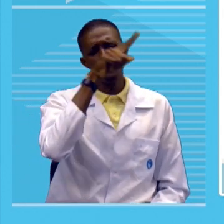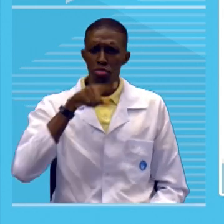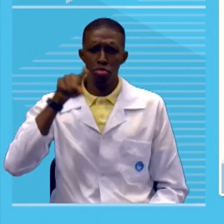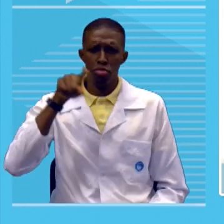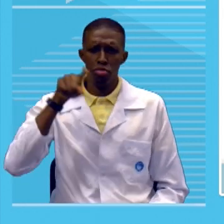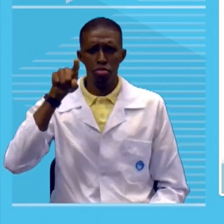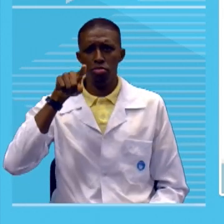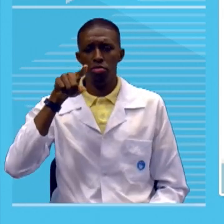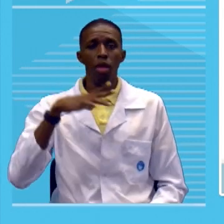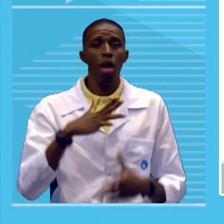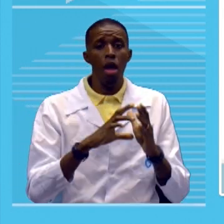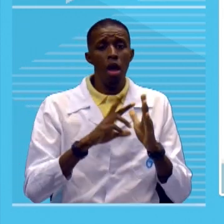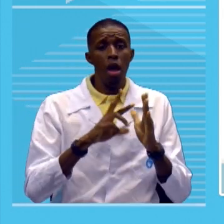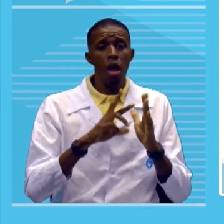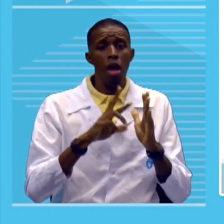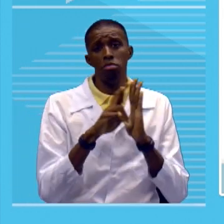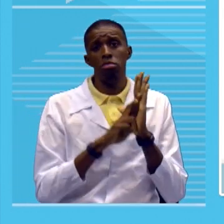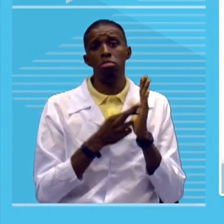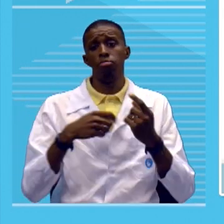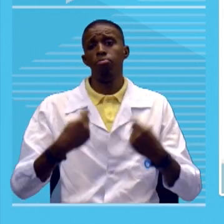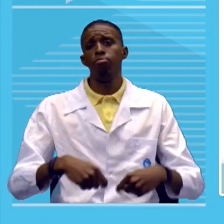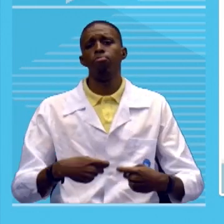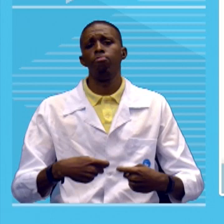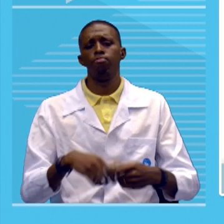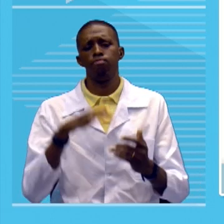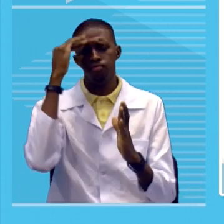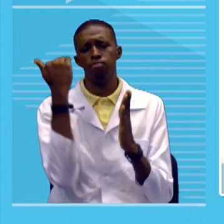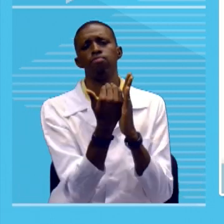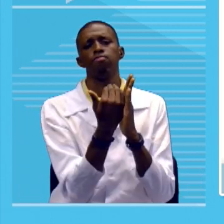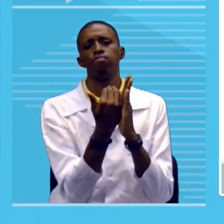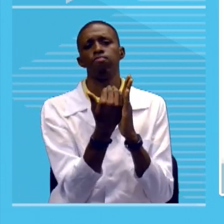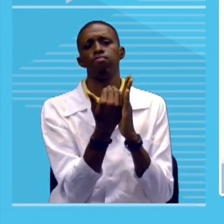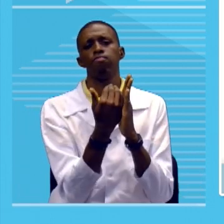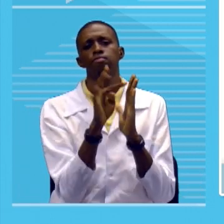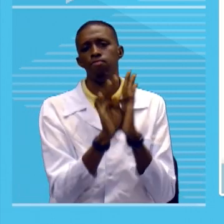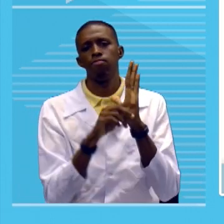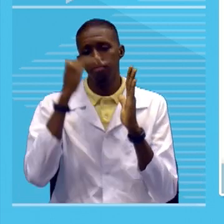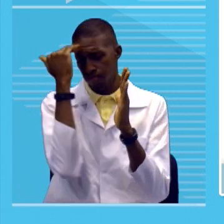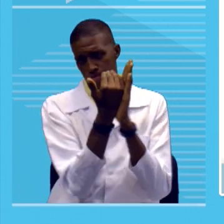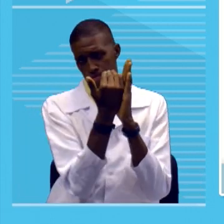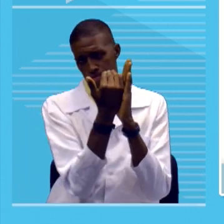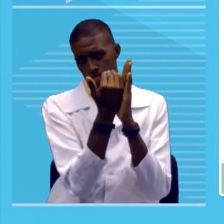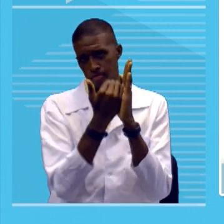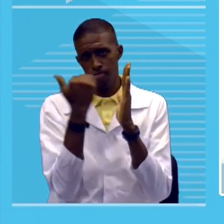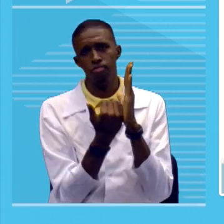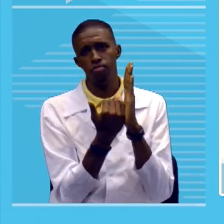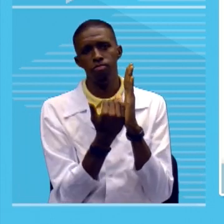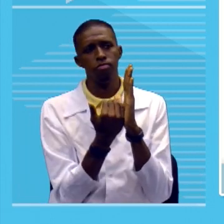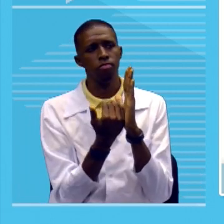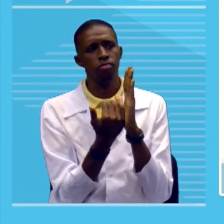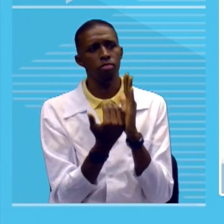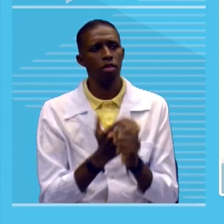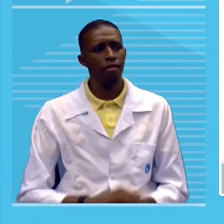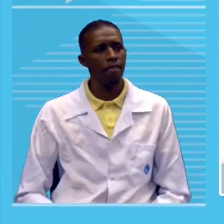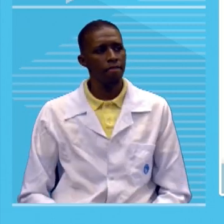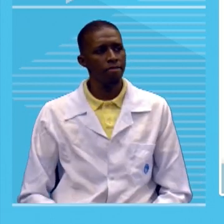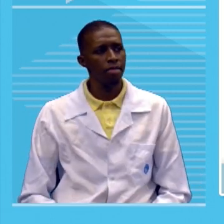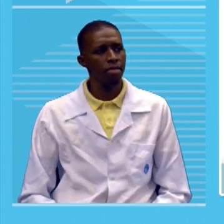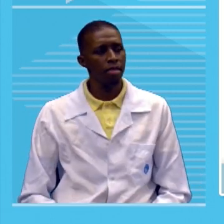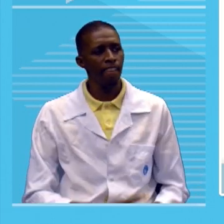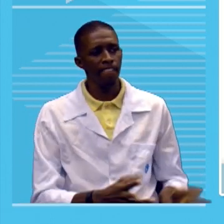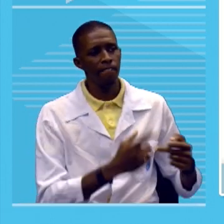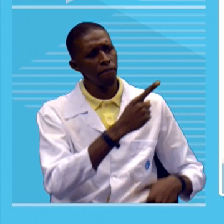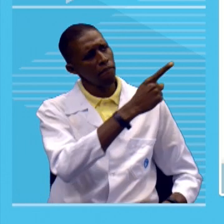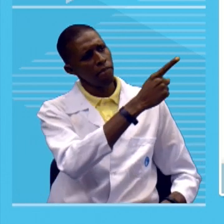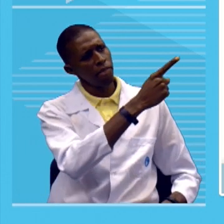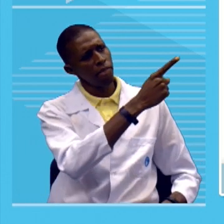lá. Qual é o sentido dessa frase sem os sinais de pontuação? Qual é a frase, professor? Eu